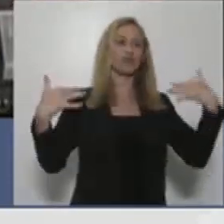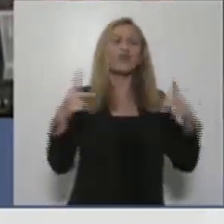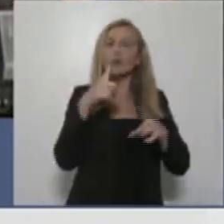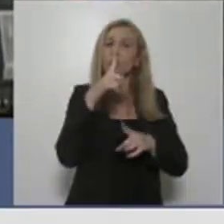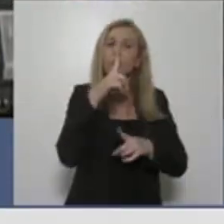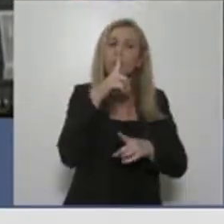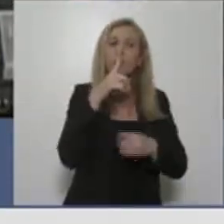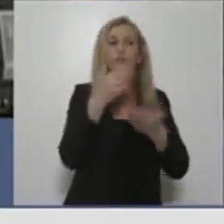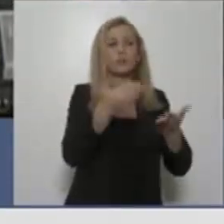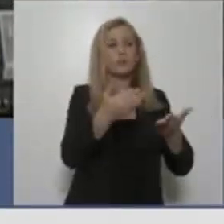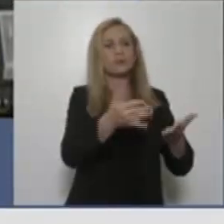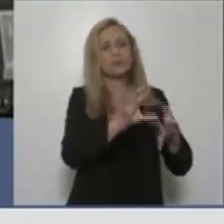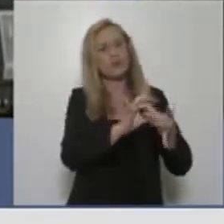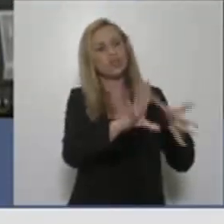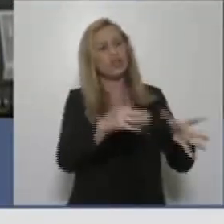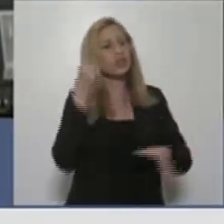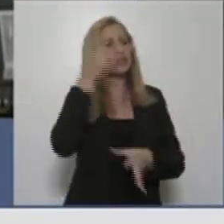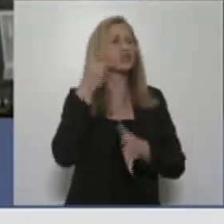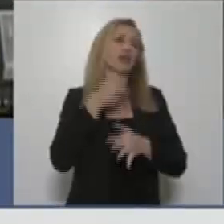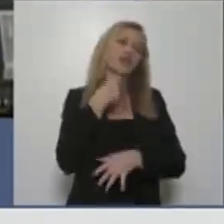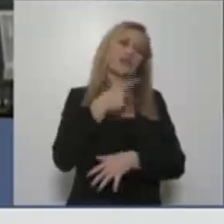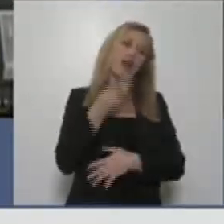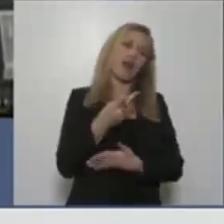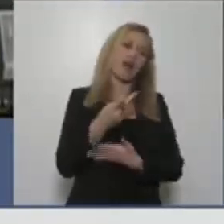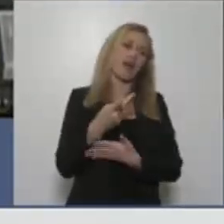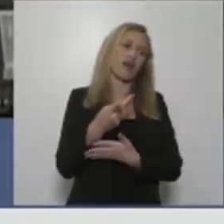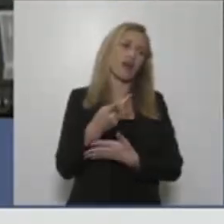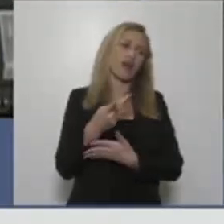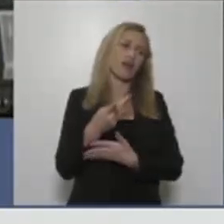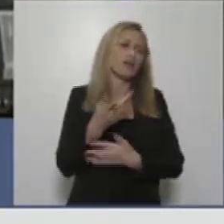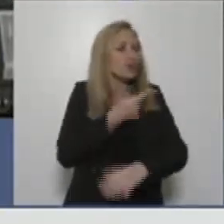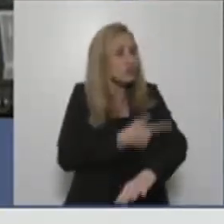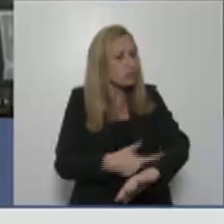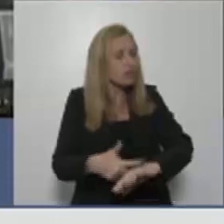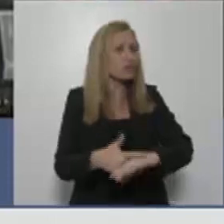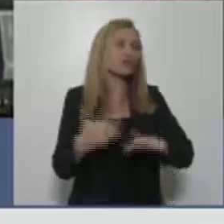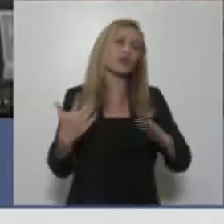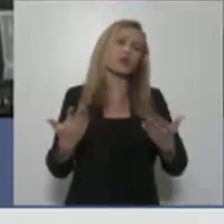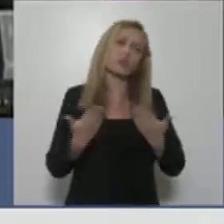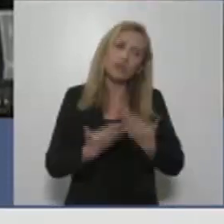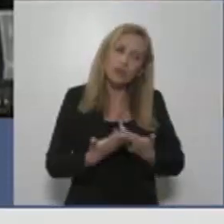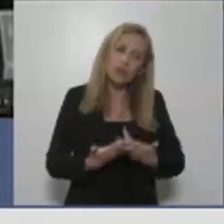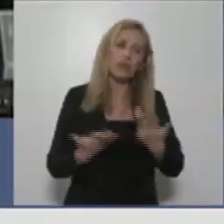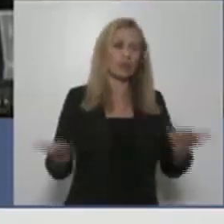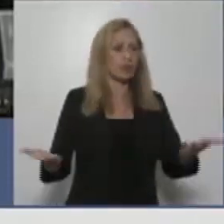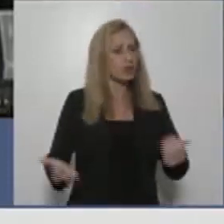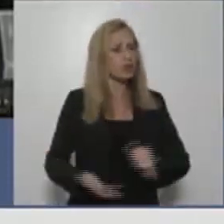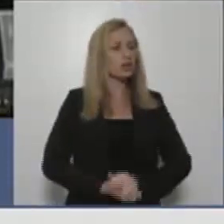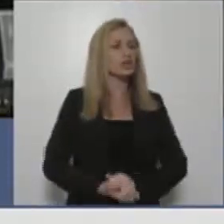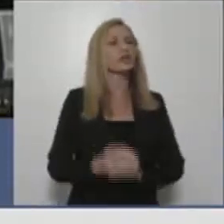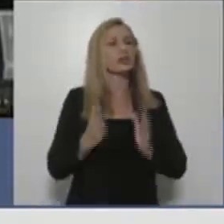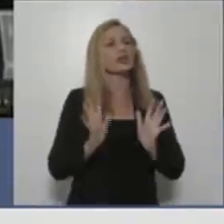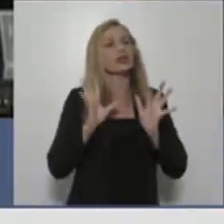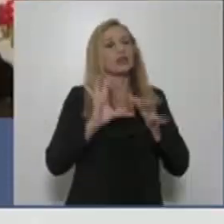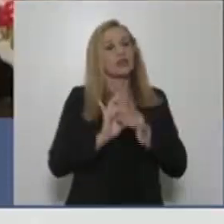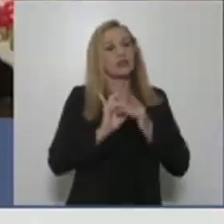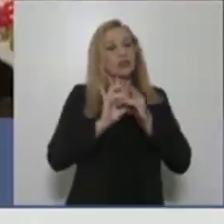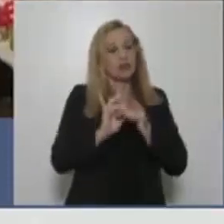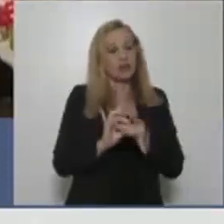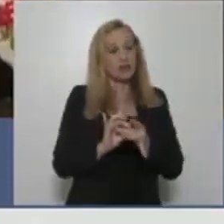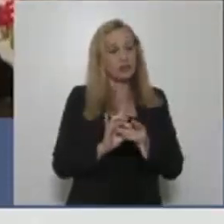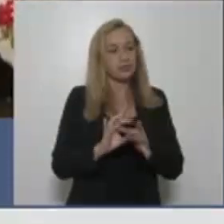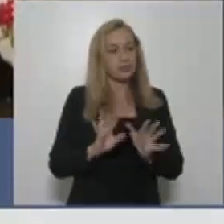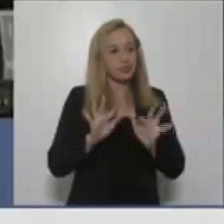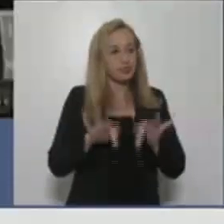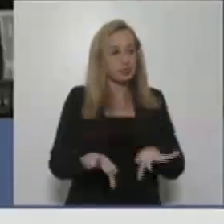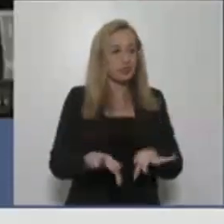o companheiro que está vaiando, que é sempre recebido aqui quando pede. Por favor, deputada Dani, para concluir, por favor. Não